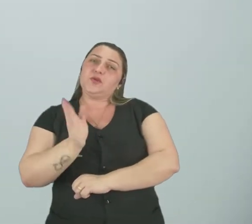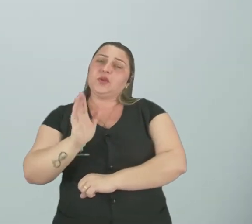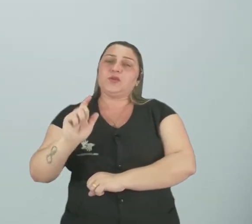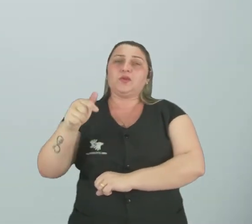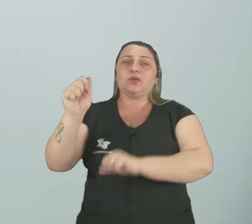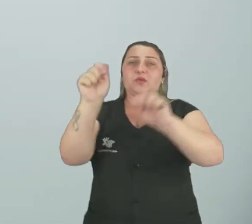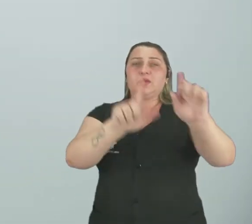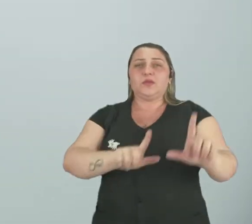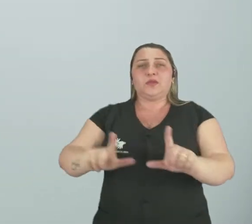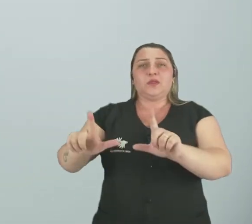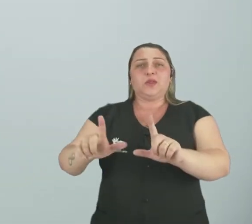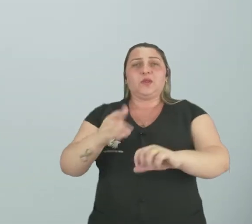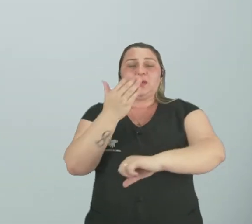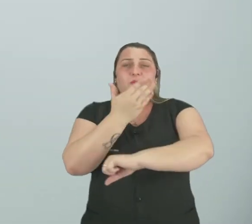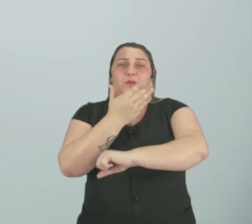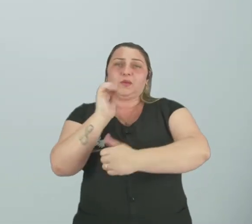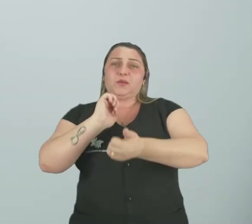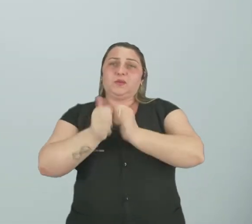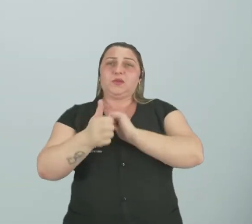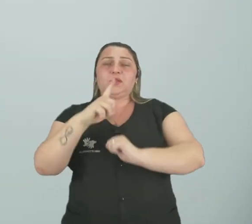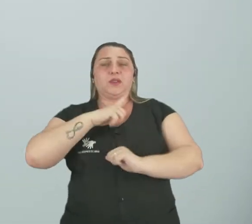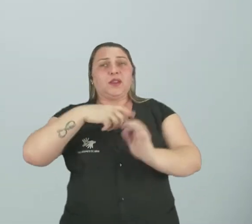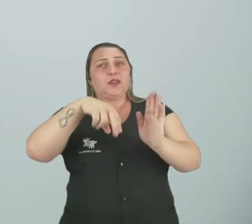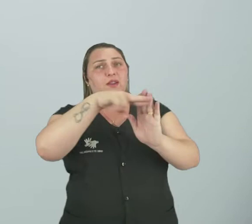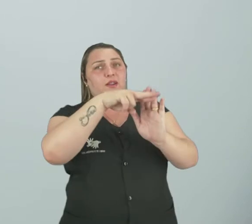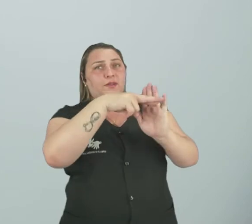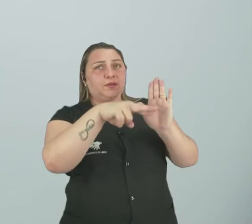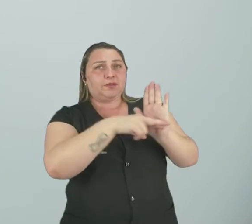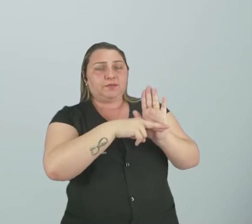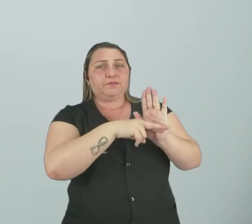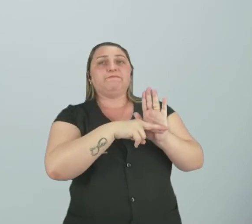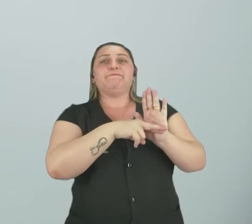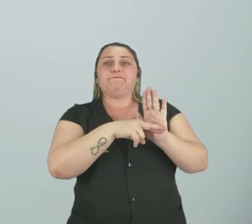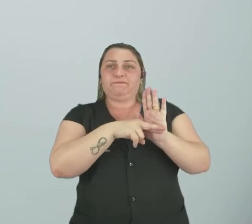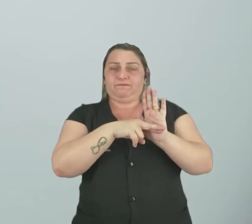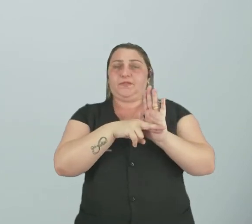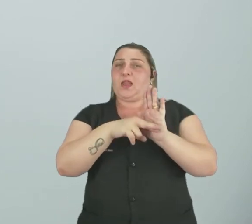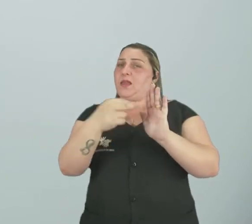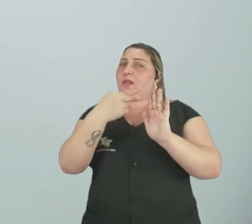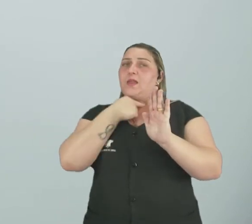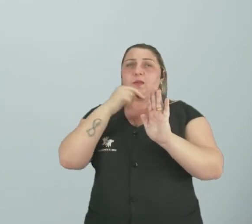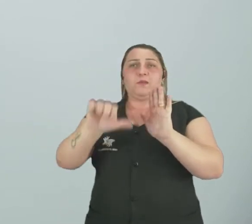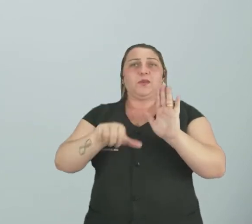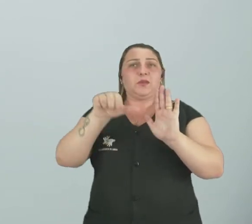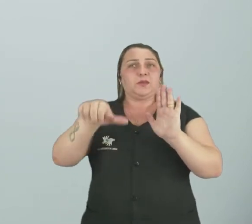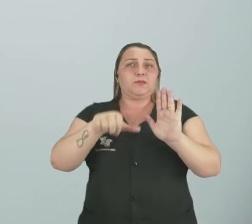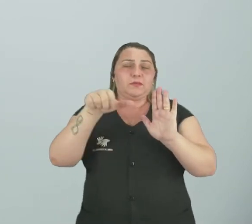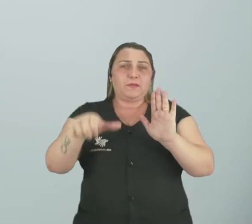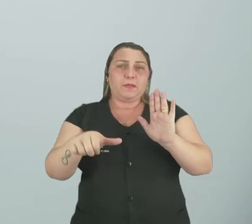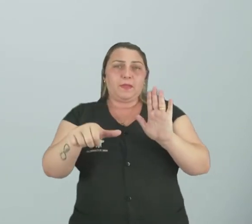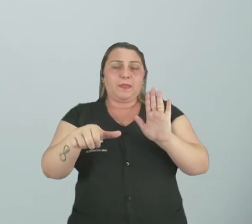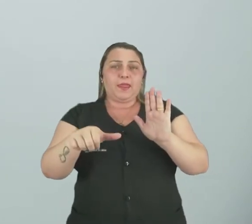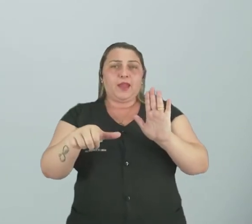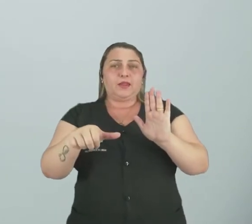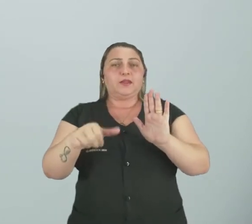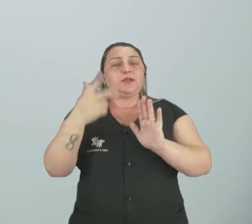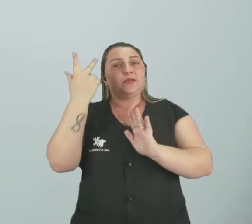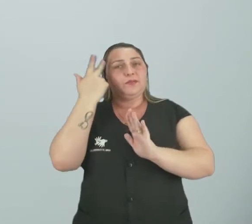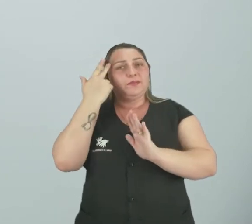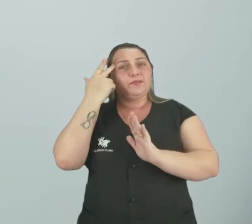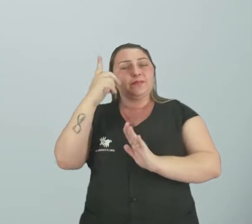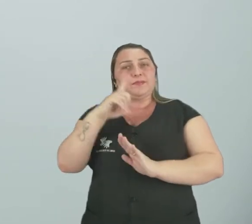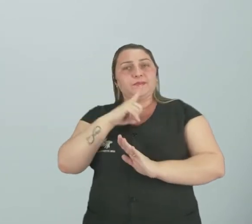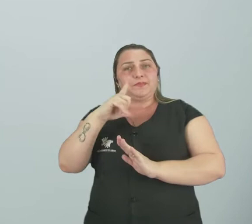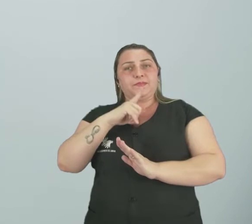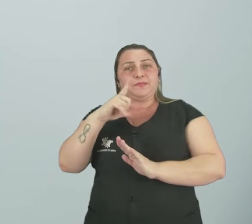outros slides, o esporte ele tem regras definidas e que não podem ser modificadas. Normalmente